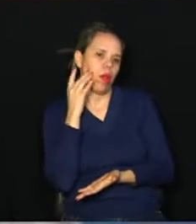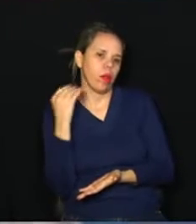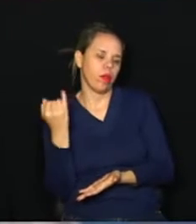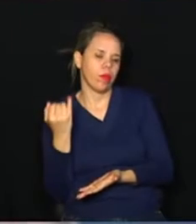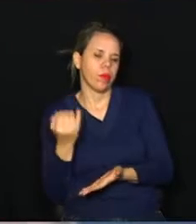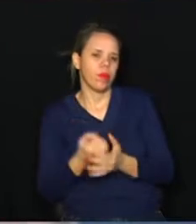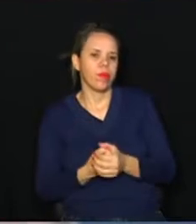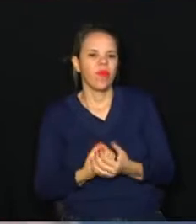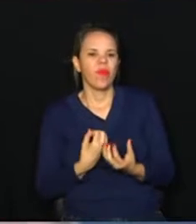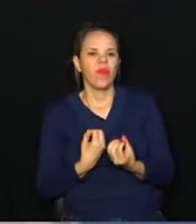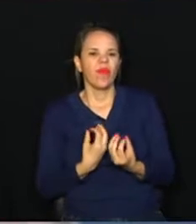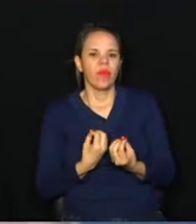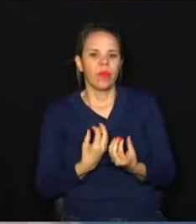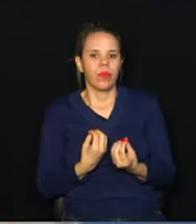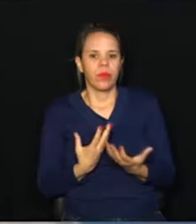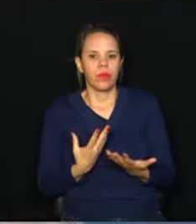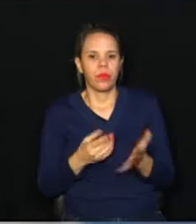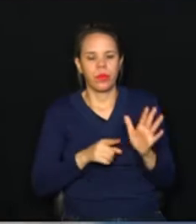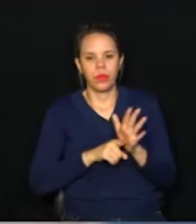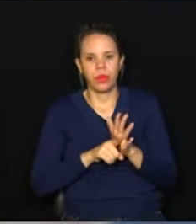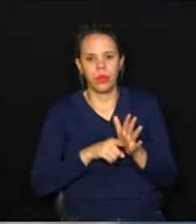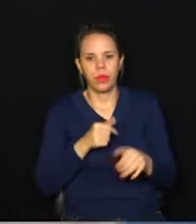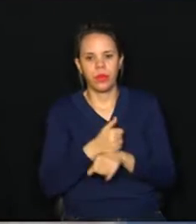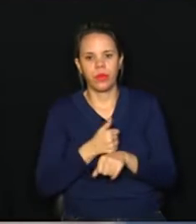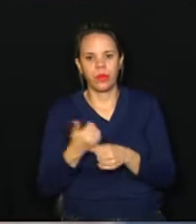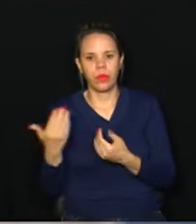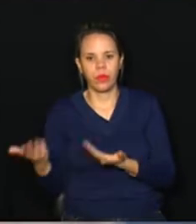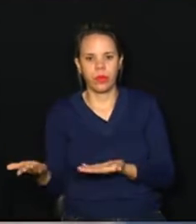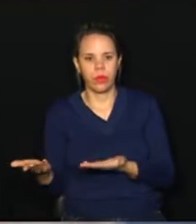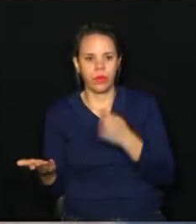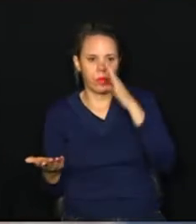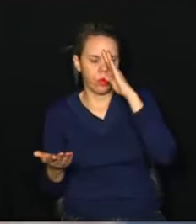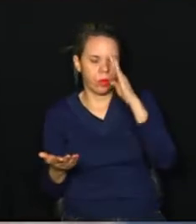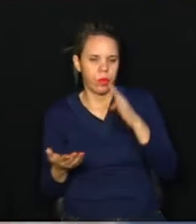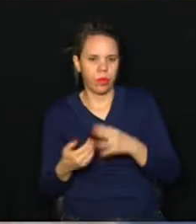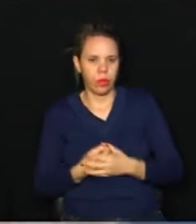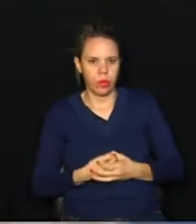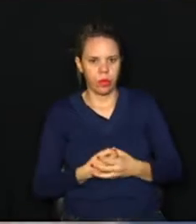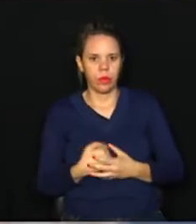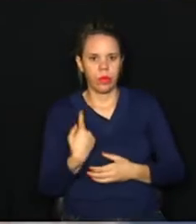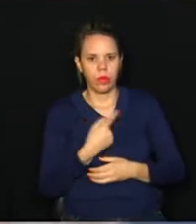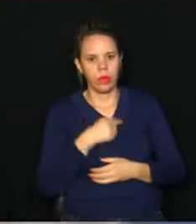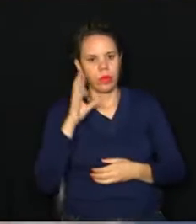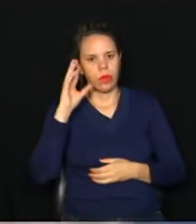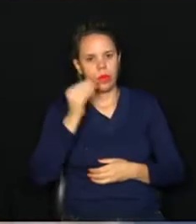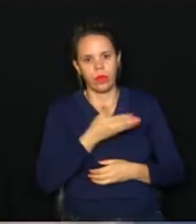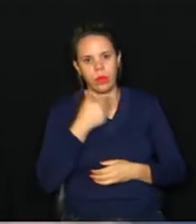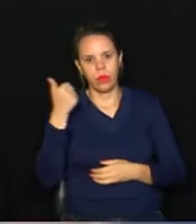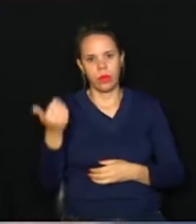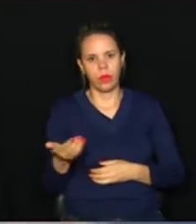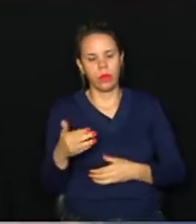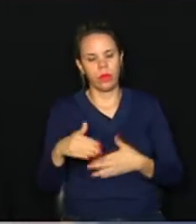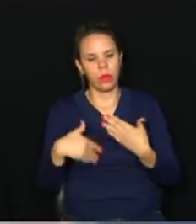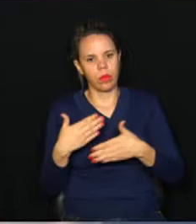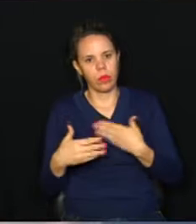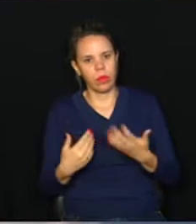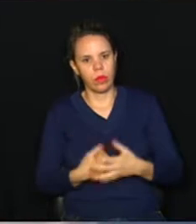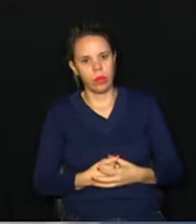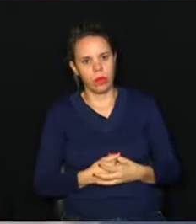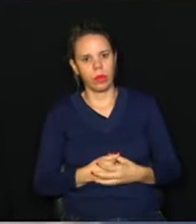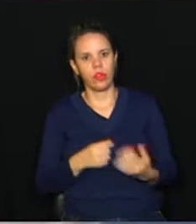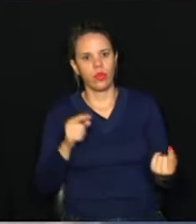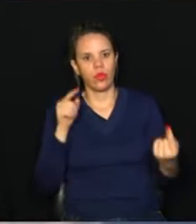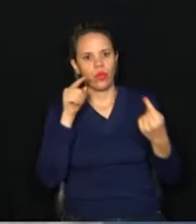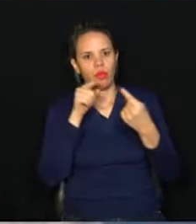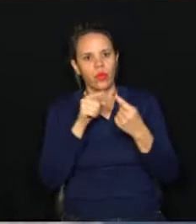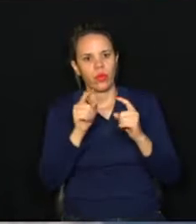as informações que os pesquisadores que estão aqui serão fundamentais para a gente entender melhor esse processo. Mas o objetivo